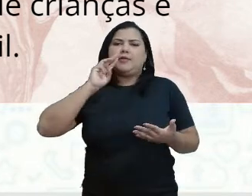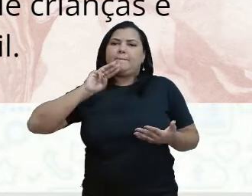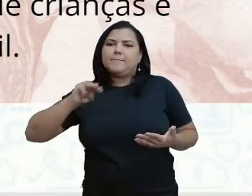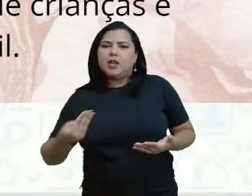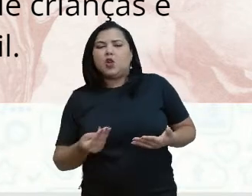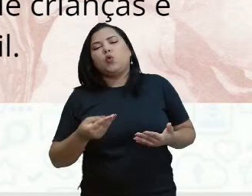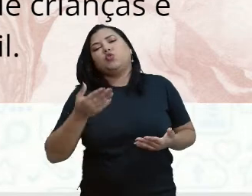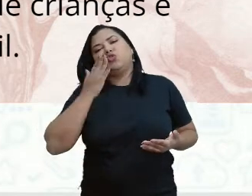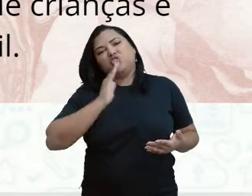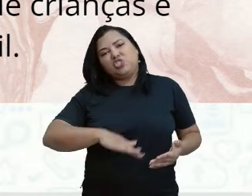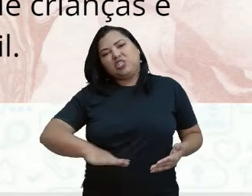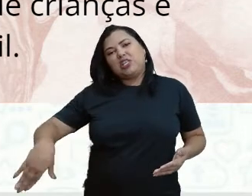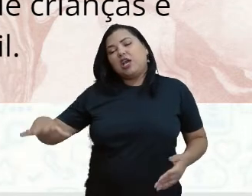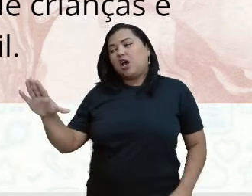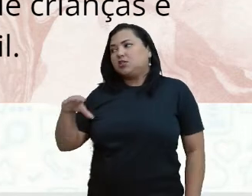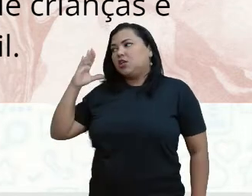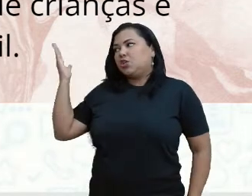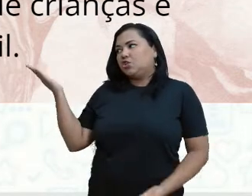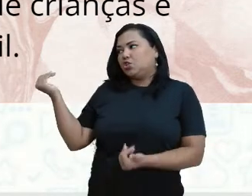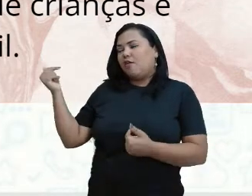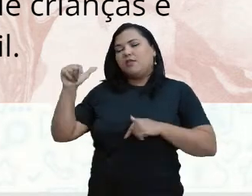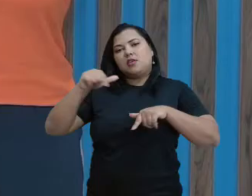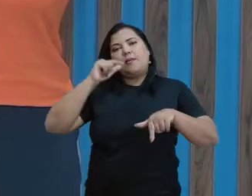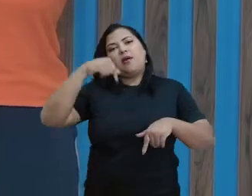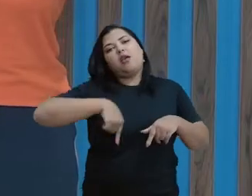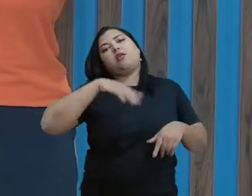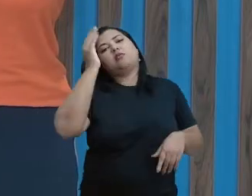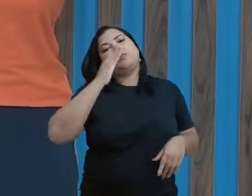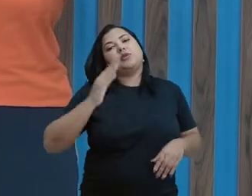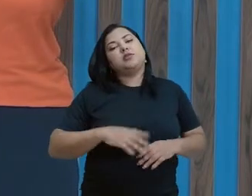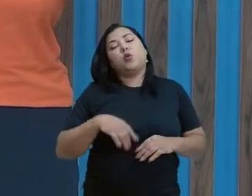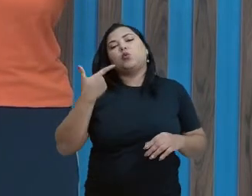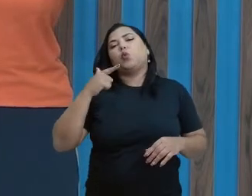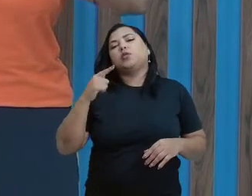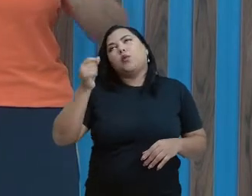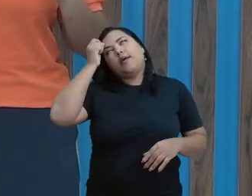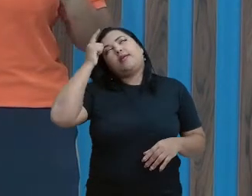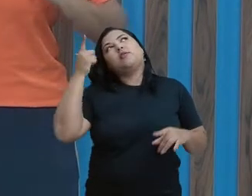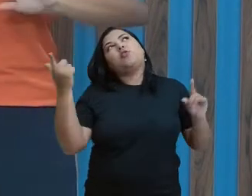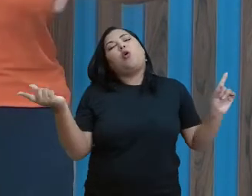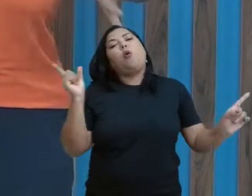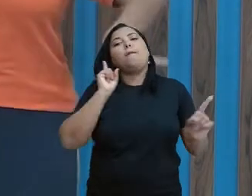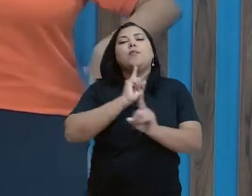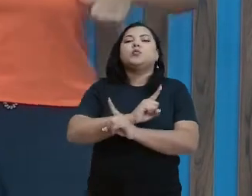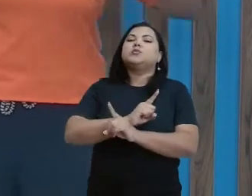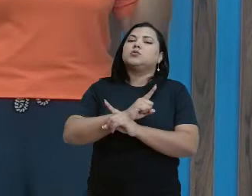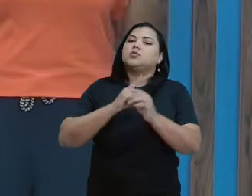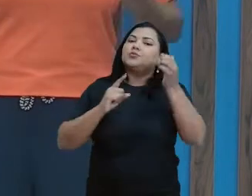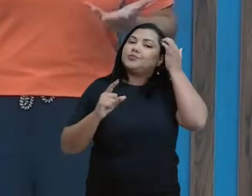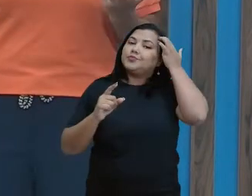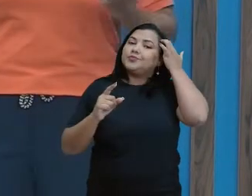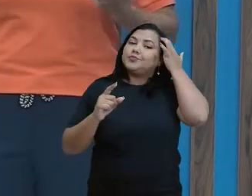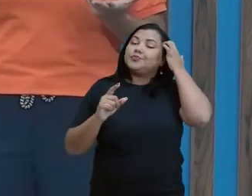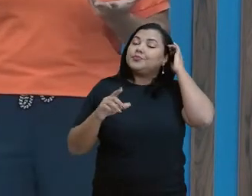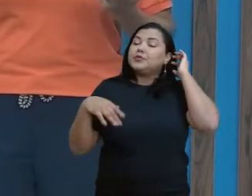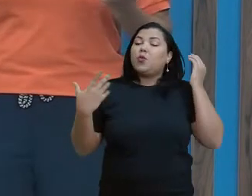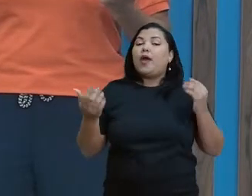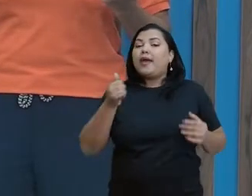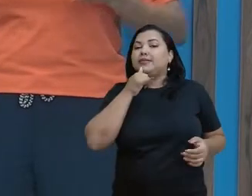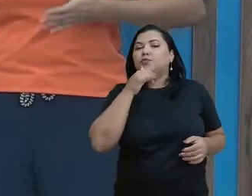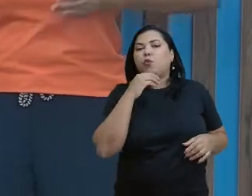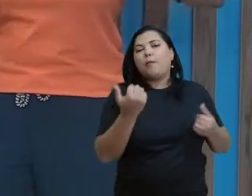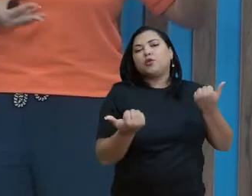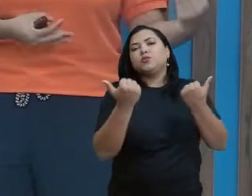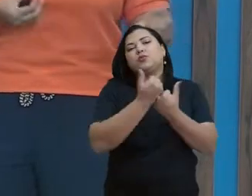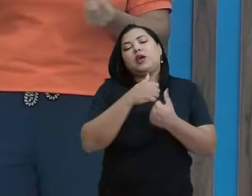Brasil. Nesse segundo caso, eu não tenho mais uma ideia de oposição. Tipo, apesar de... Então,